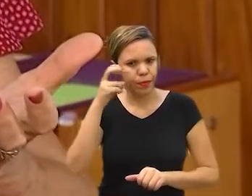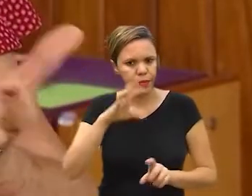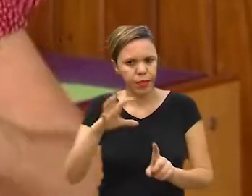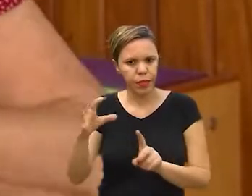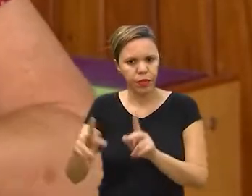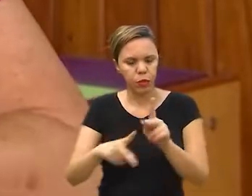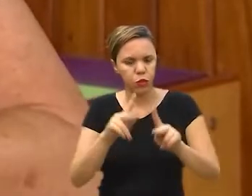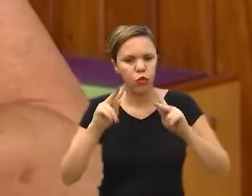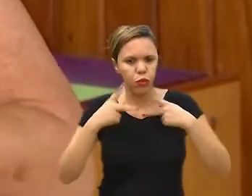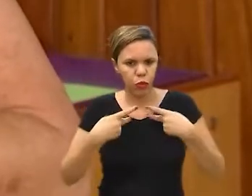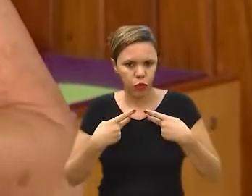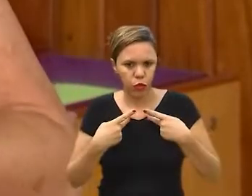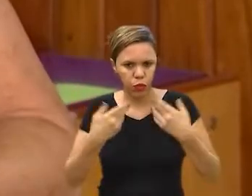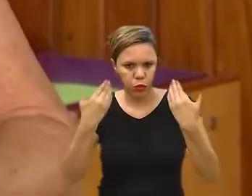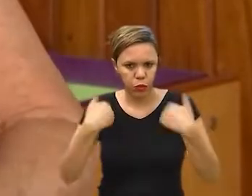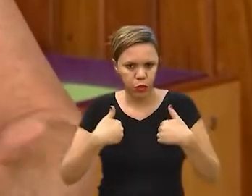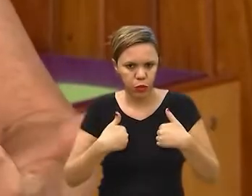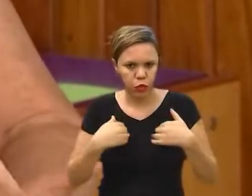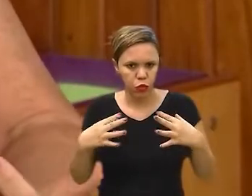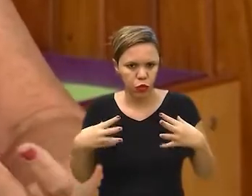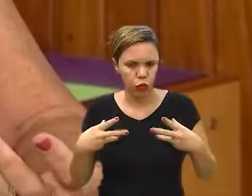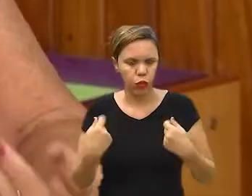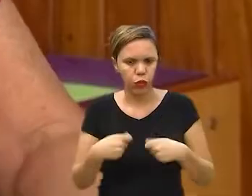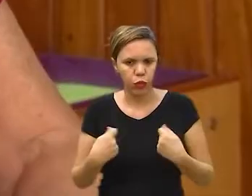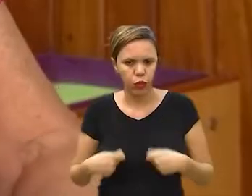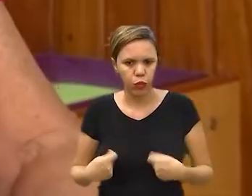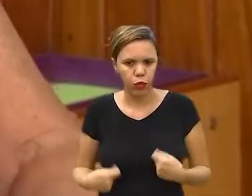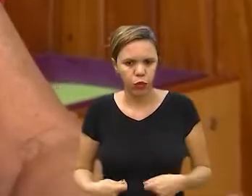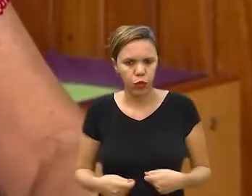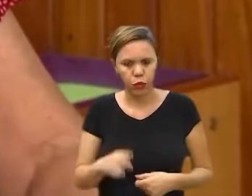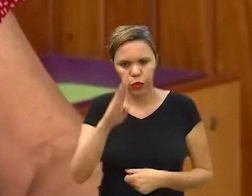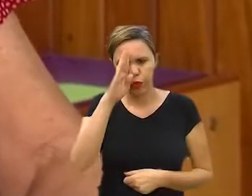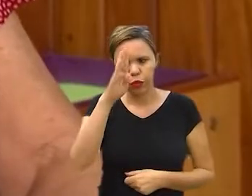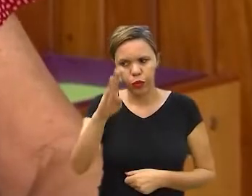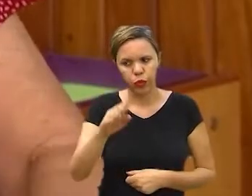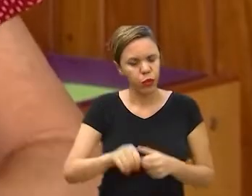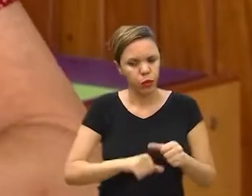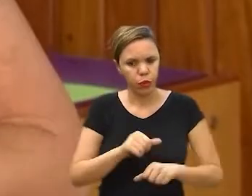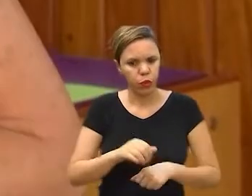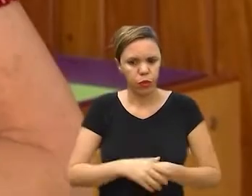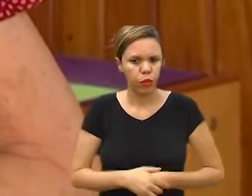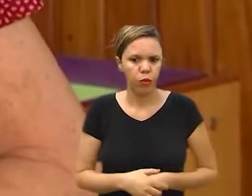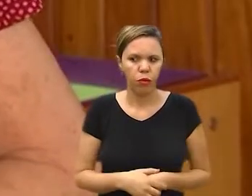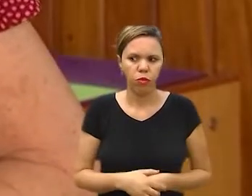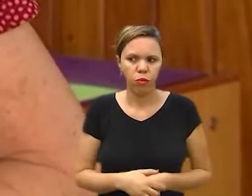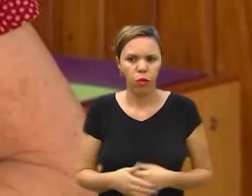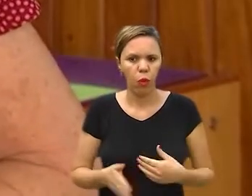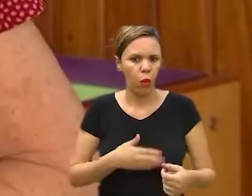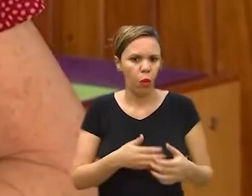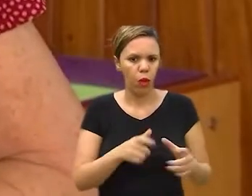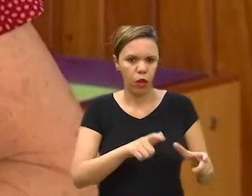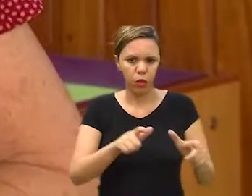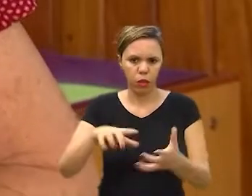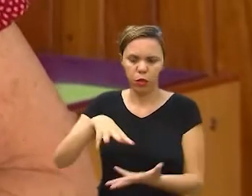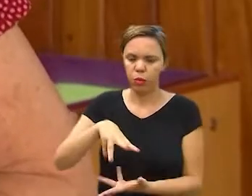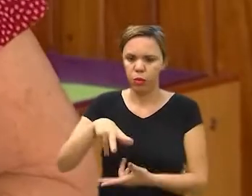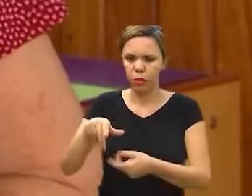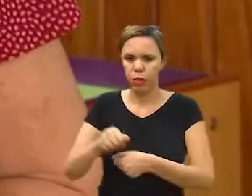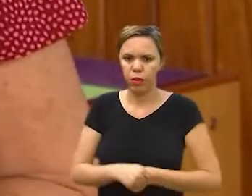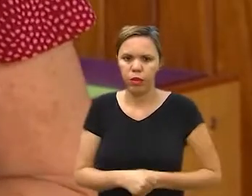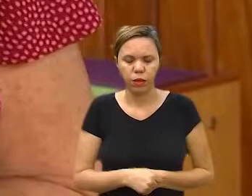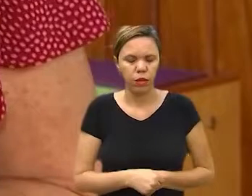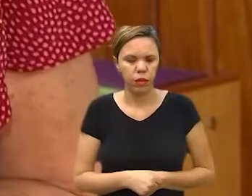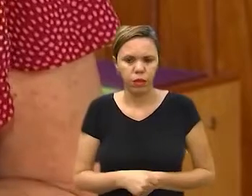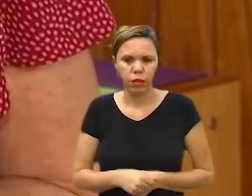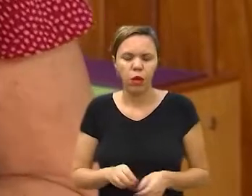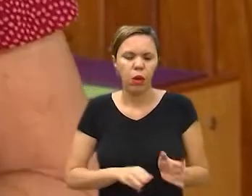muda. Mas o ser humano, com todas as suas necessidades fundamentais, não muda. Né? Em qualquer lugar do planeta. Em qualquer lugar.